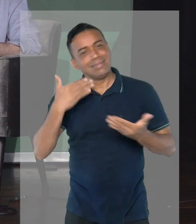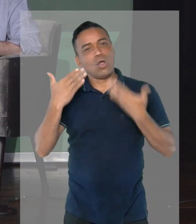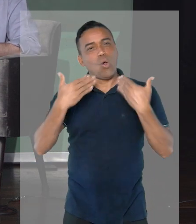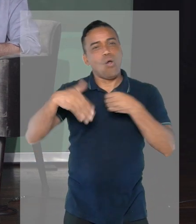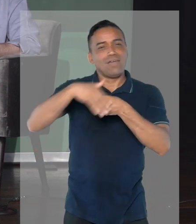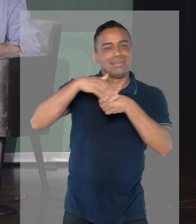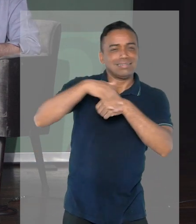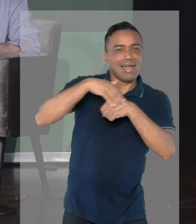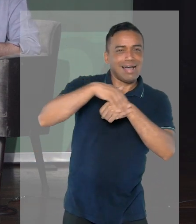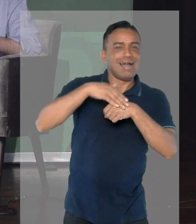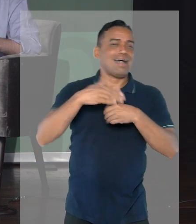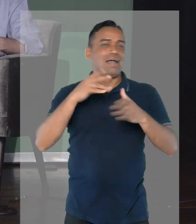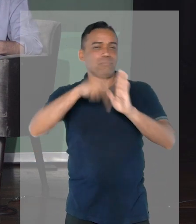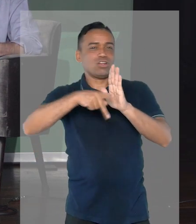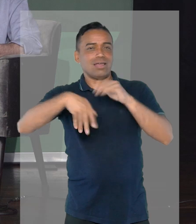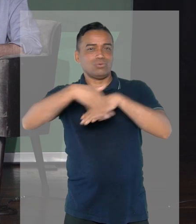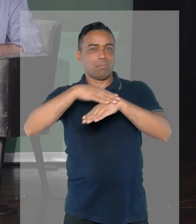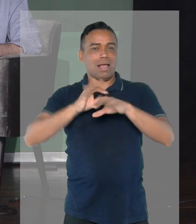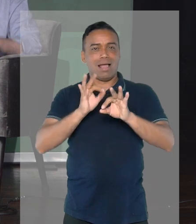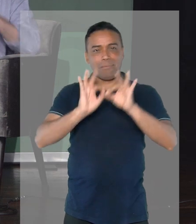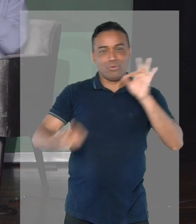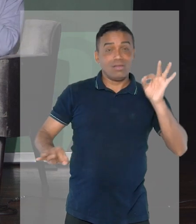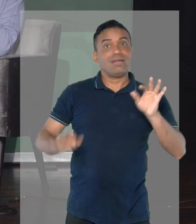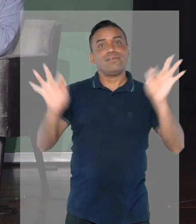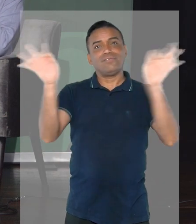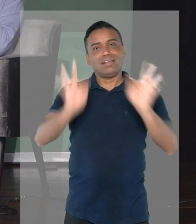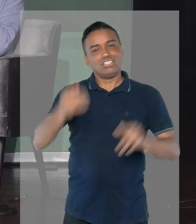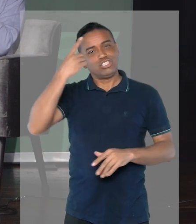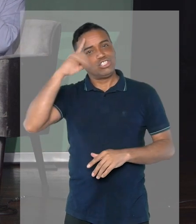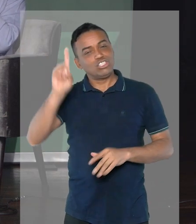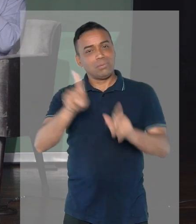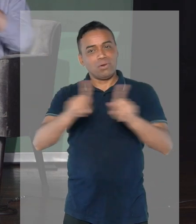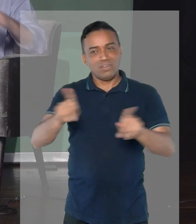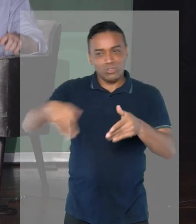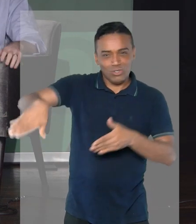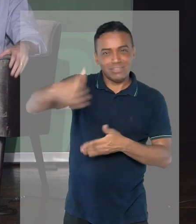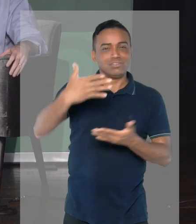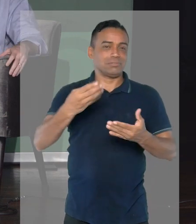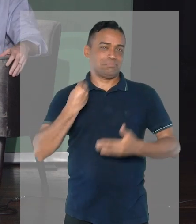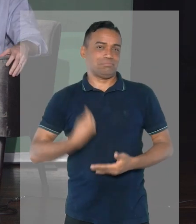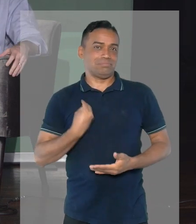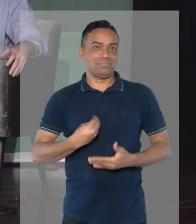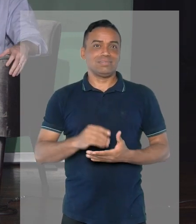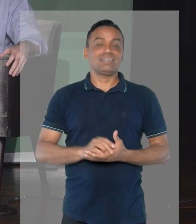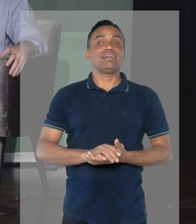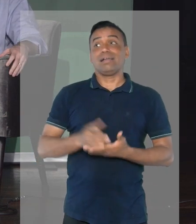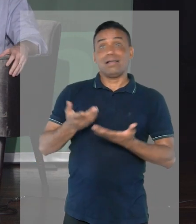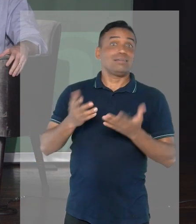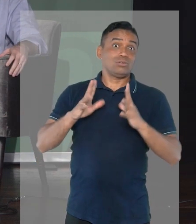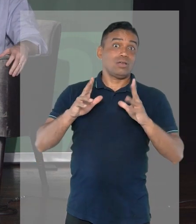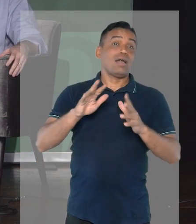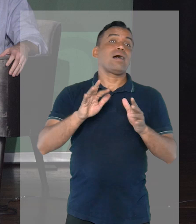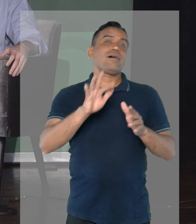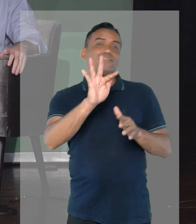de novo aqui no Sempre um Papo. Obrigada a vocês. Feliz dia dos professores, os professores que estão aqui, né? Ali, meu professor,